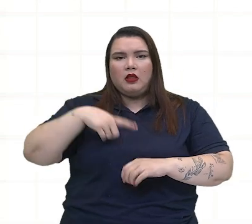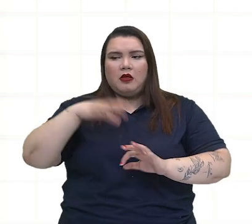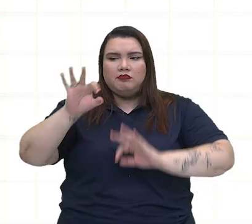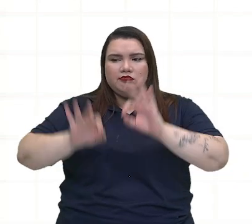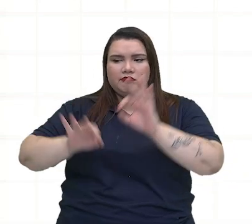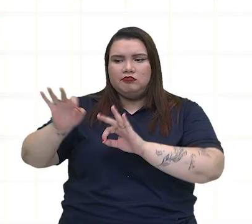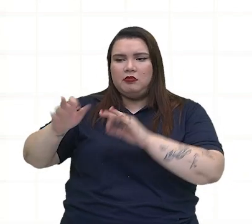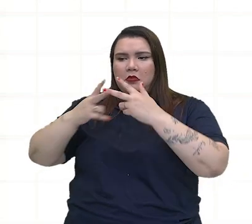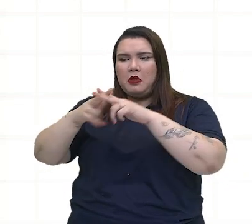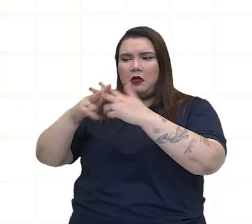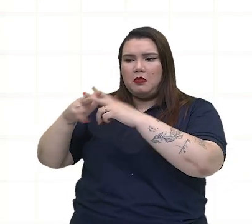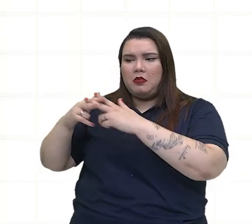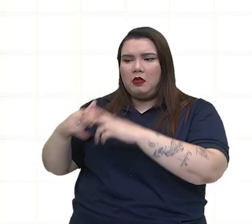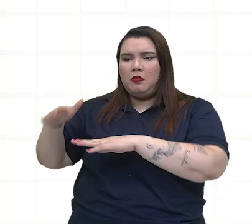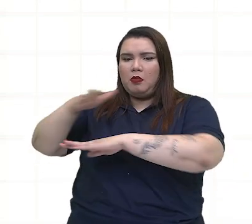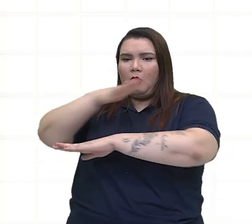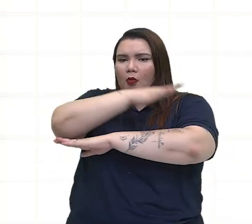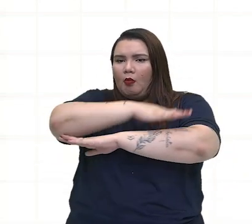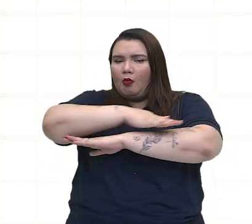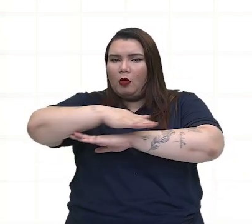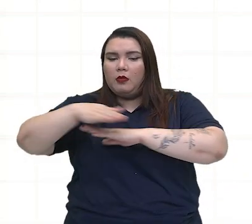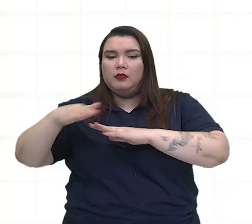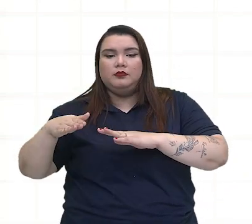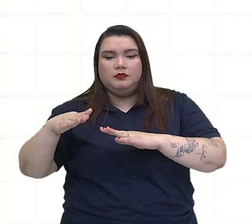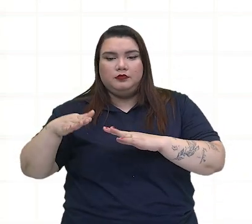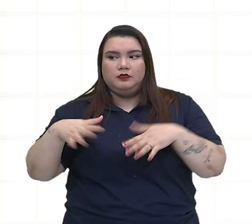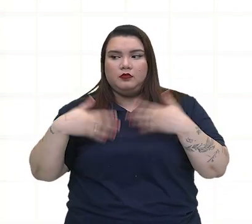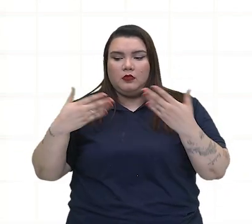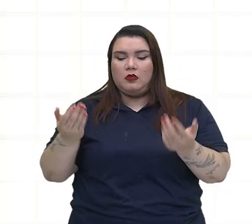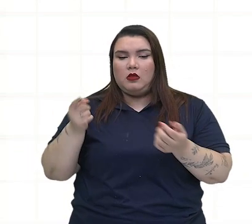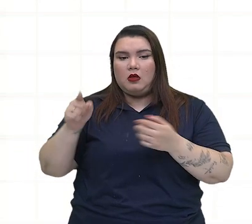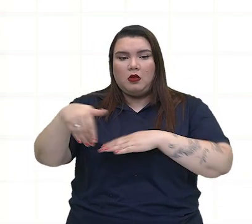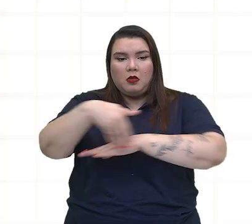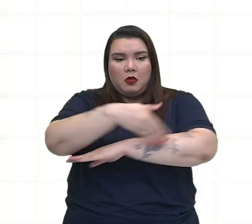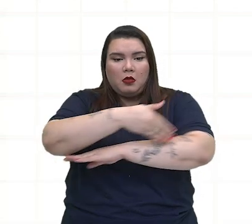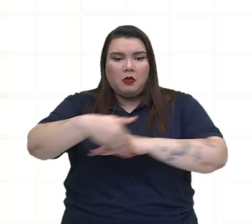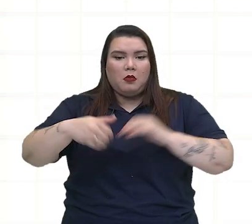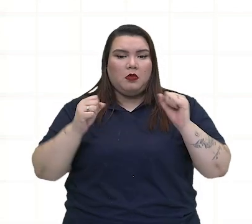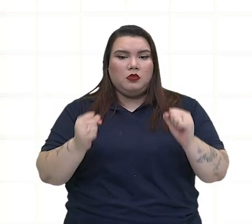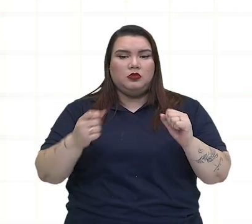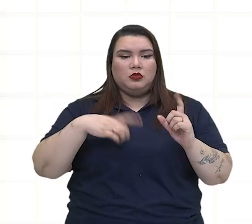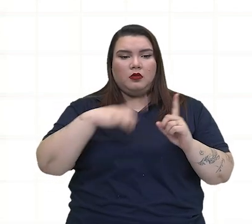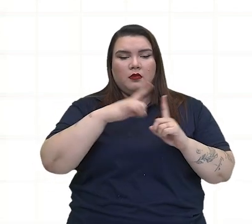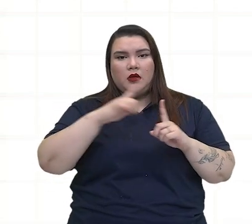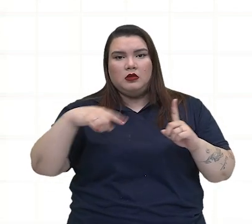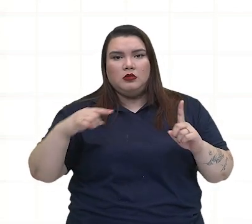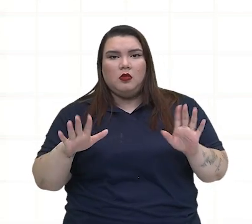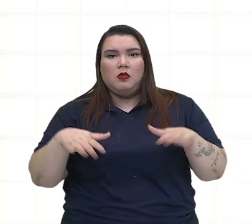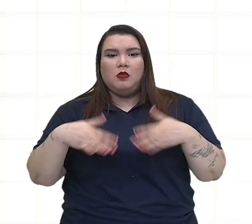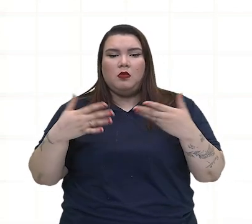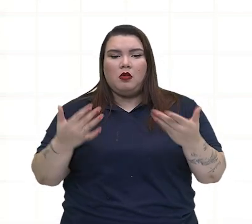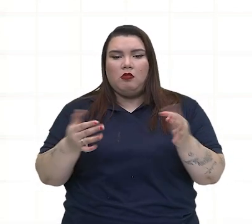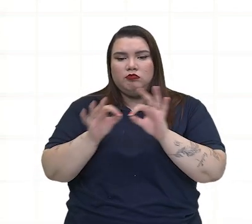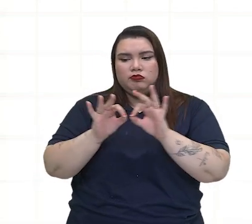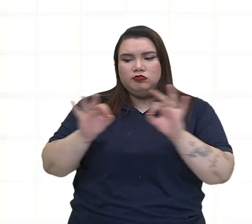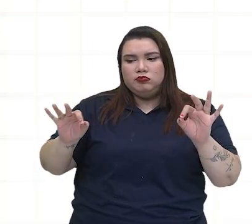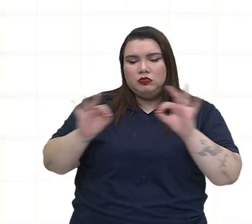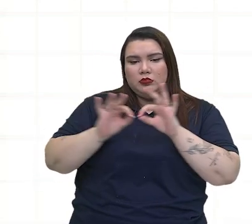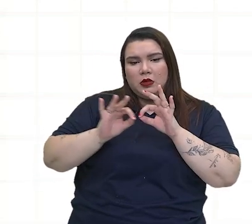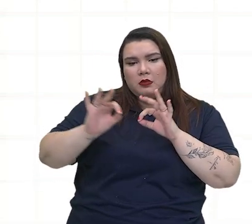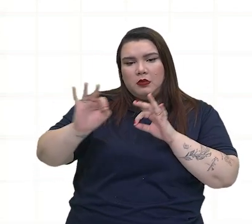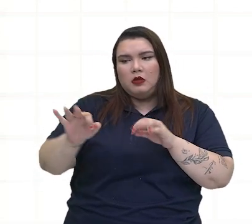uma manutenção, né, da via. Os ramais eles podem variar em largura e nas condições